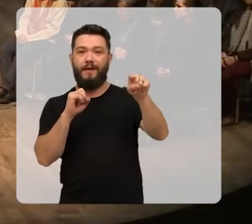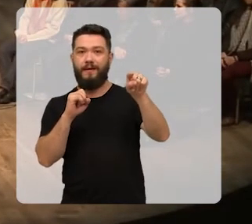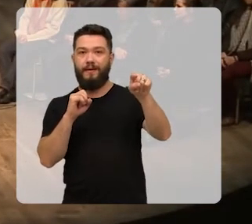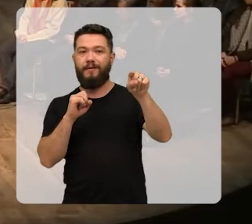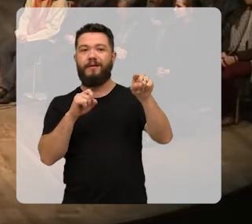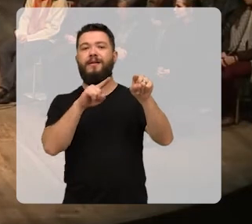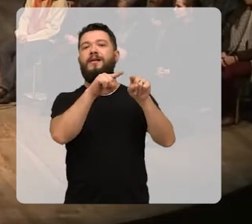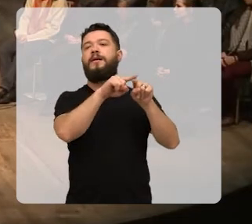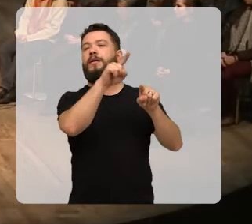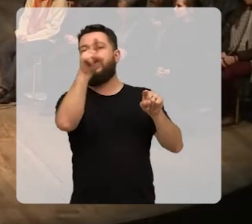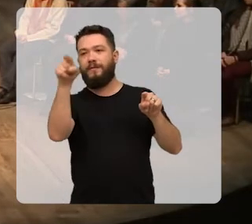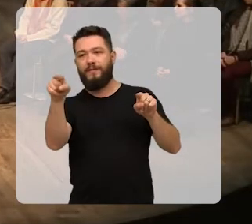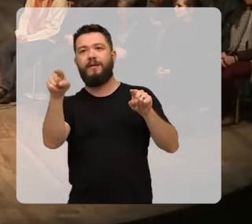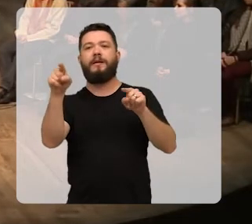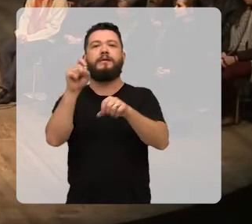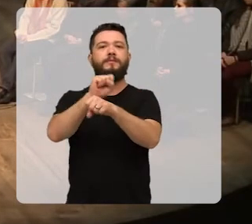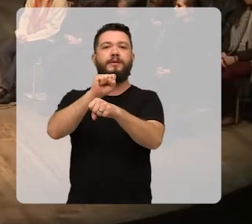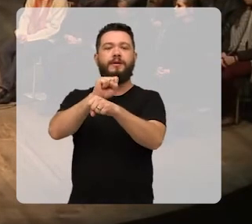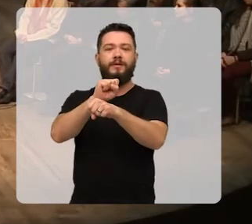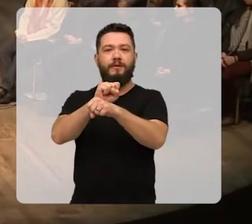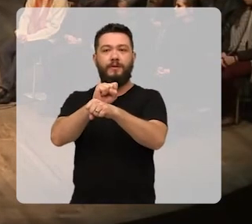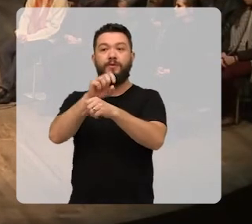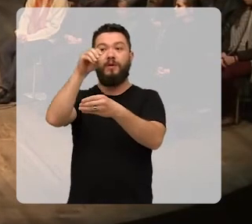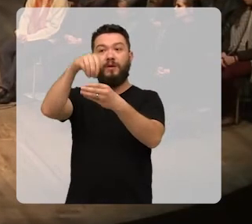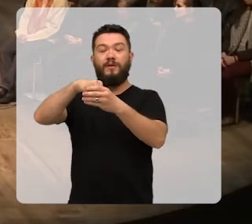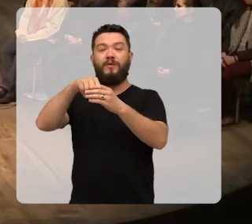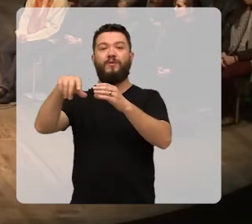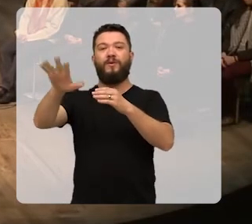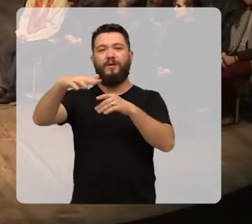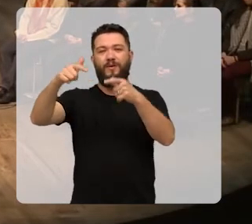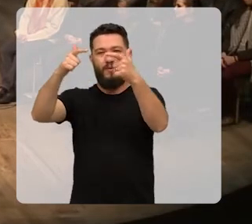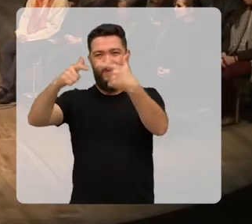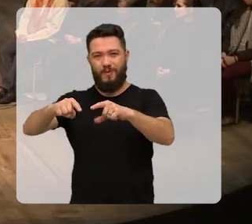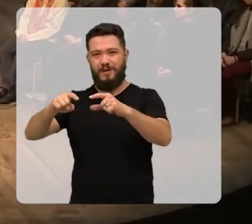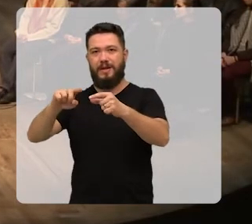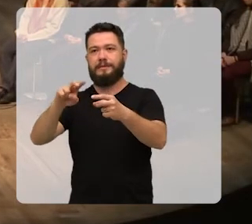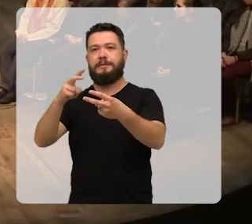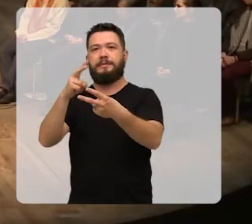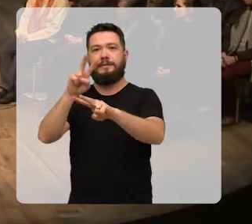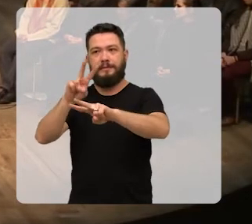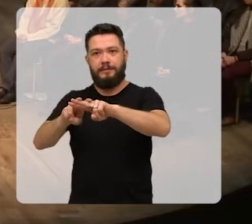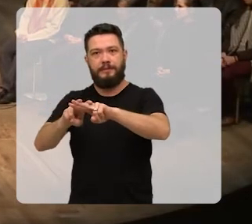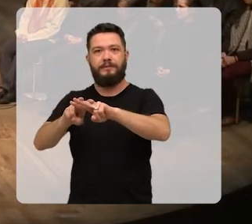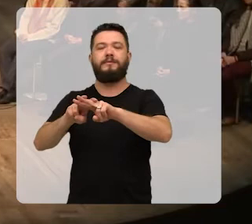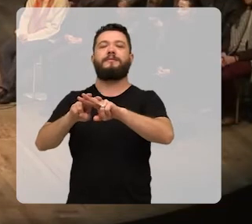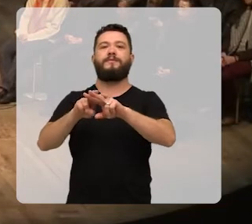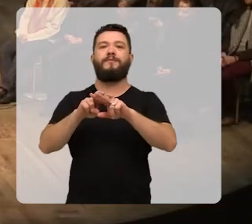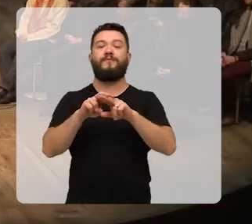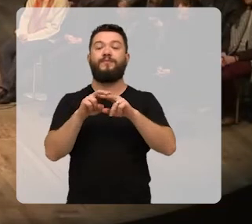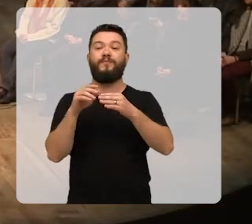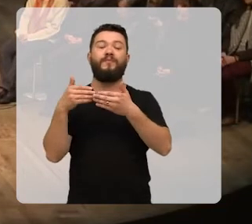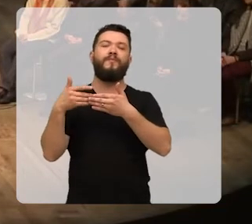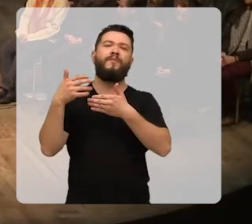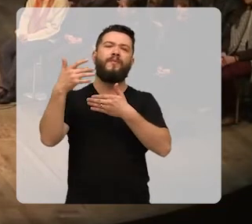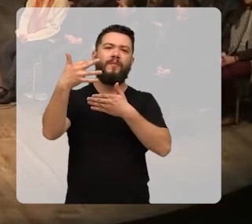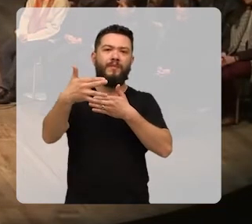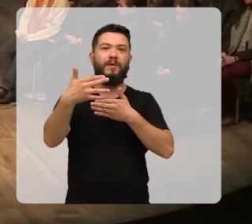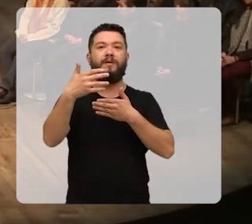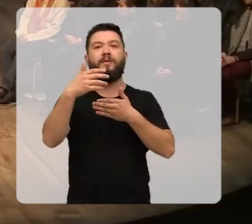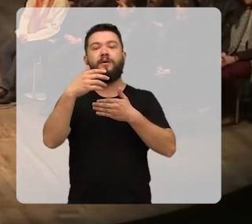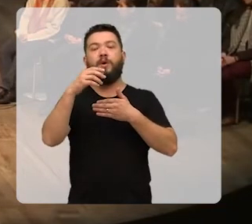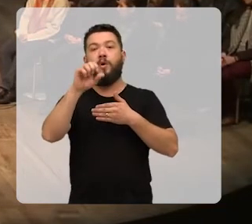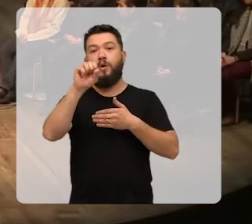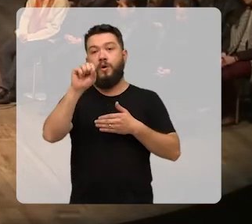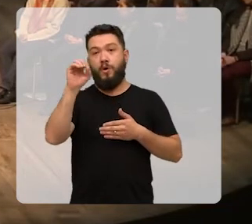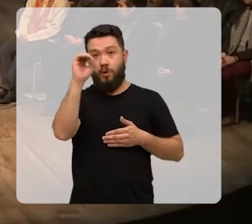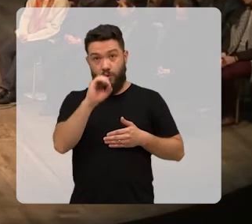Auschwitz e esperava a reencontrá-la depois da guerra. Em outubro de 1945 recebi uma carta